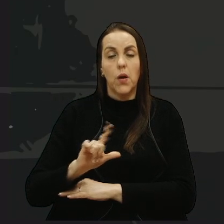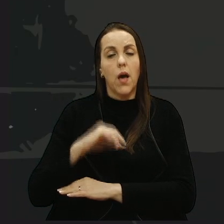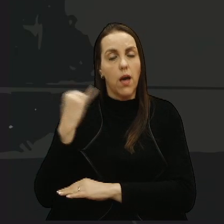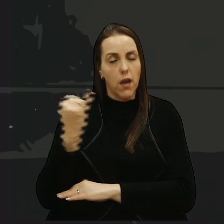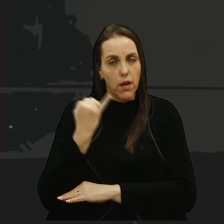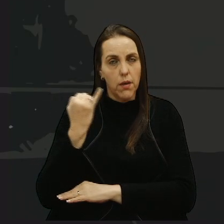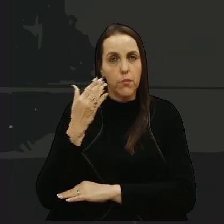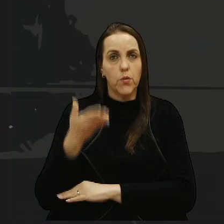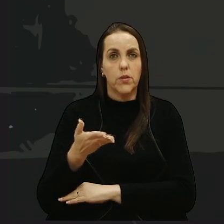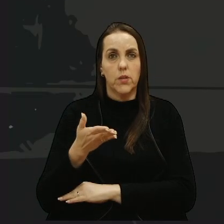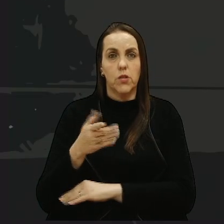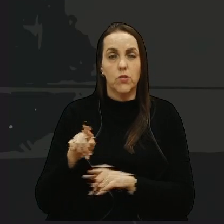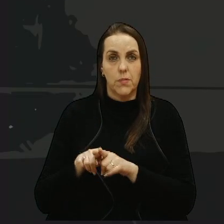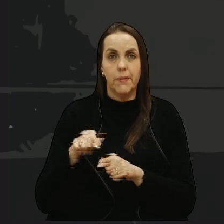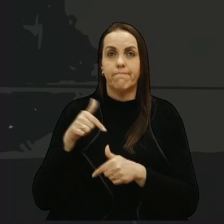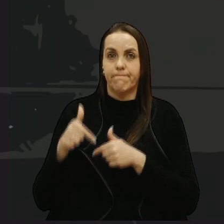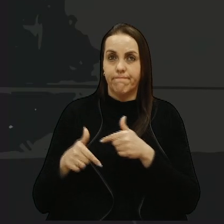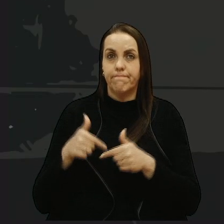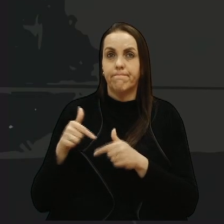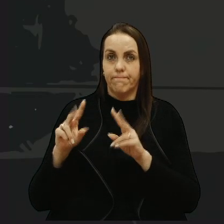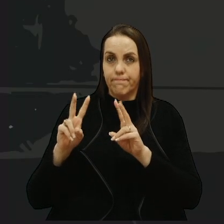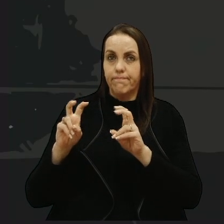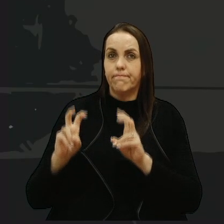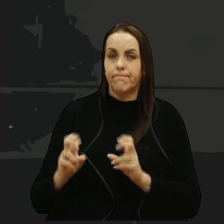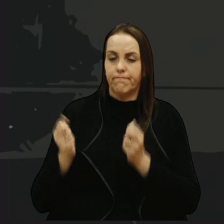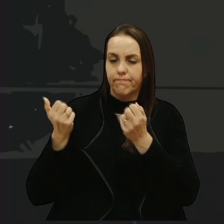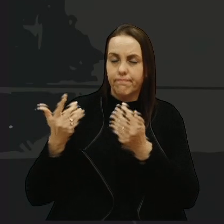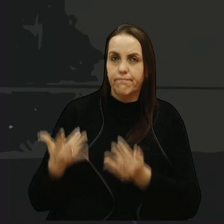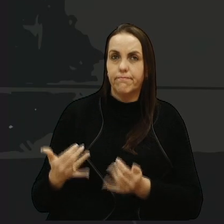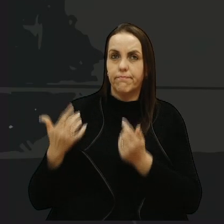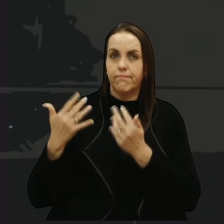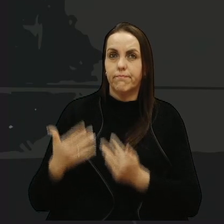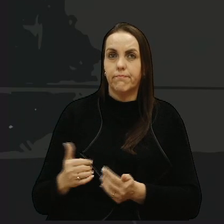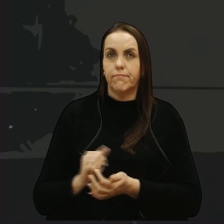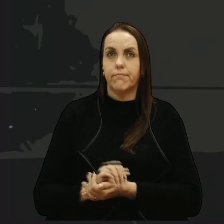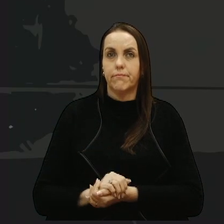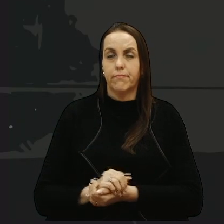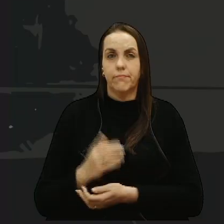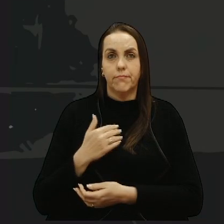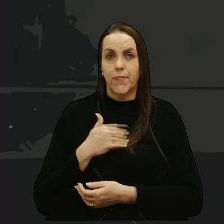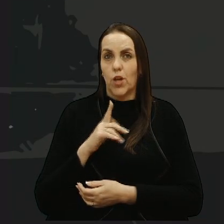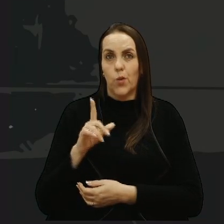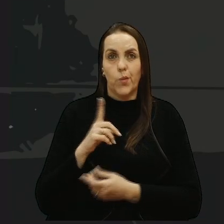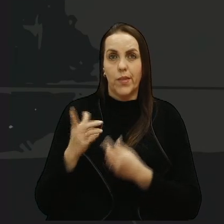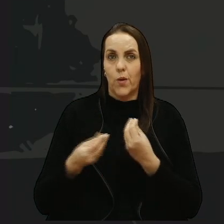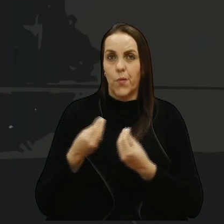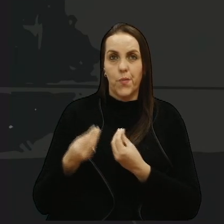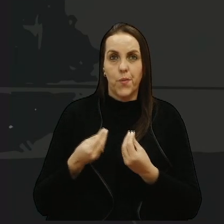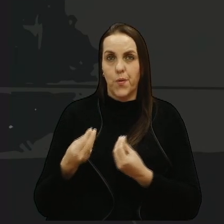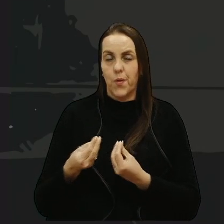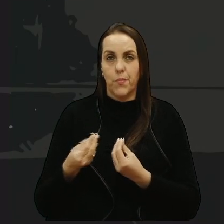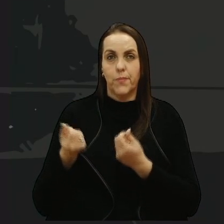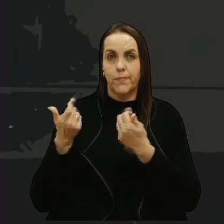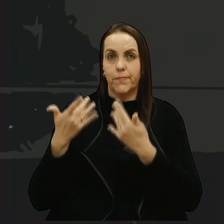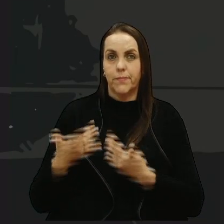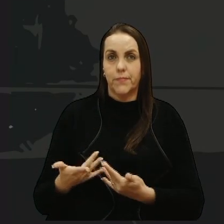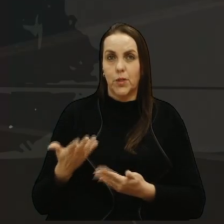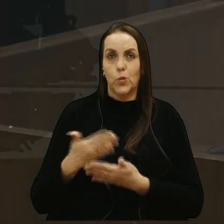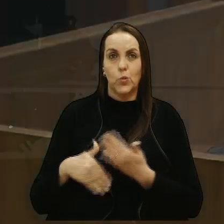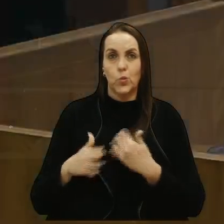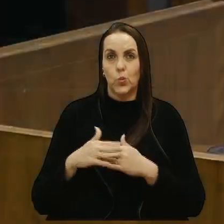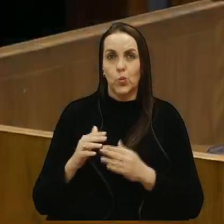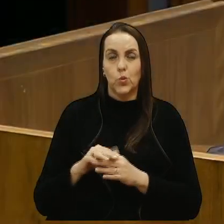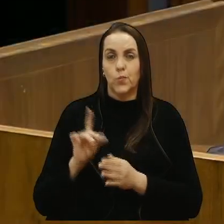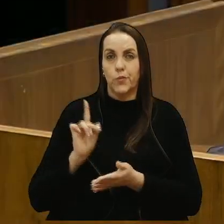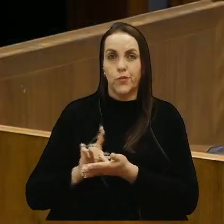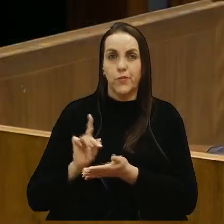importante que eles vêm trabalhando esses temas. Eu não vou ter como falar sobre tudo, porque